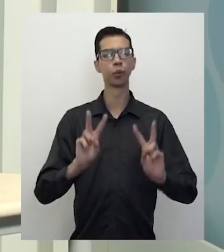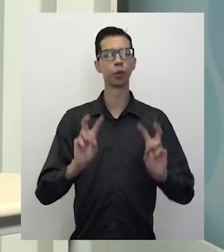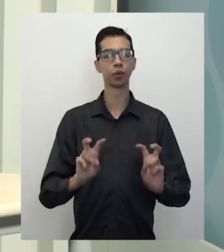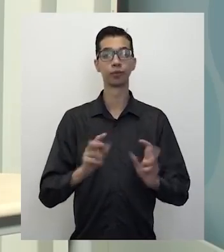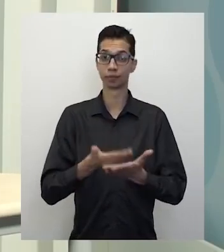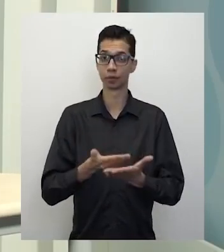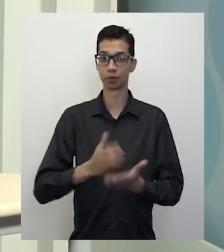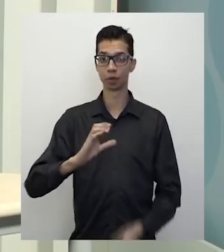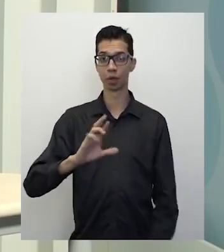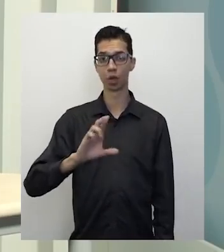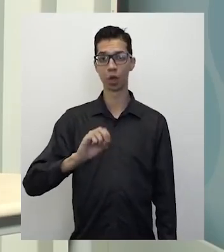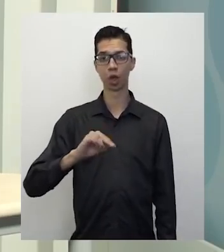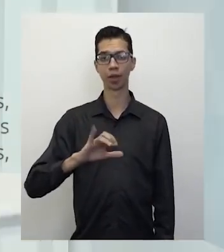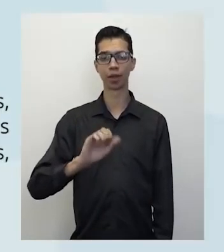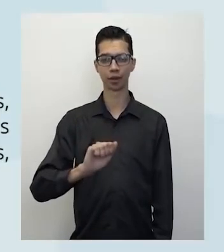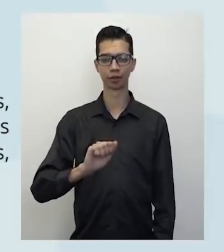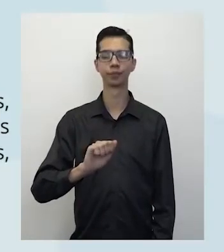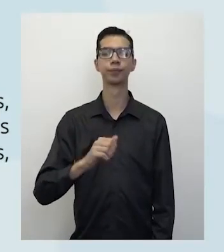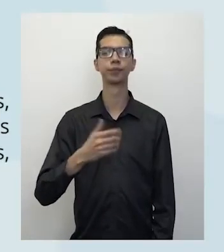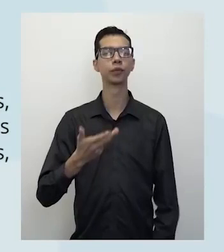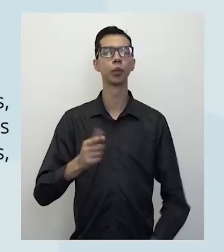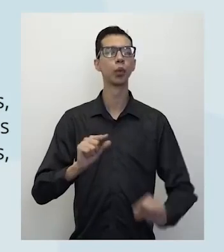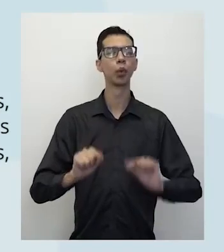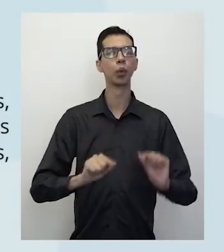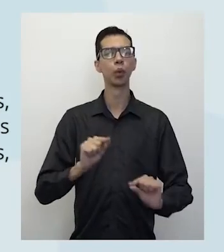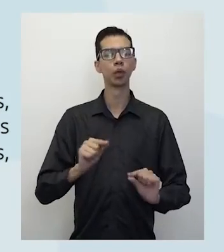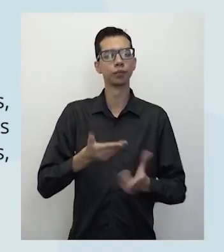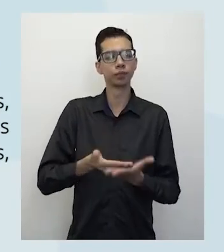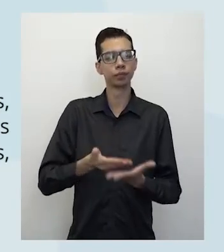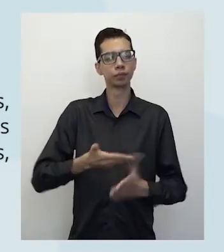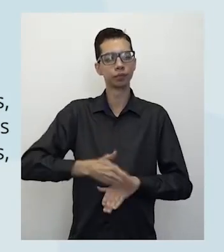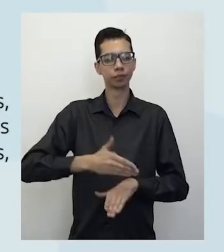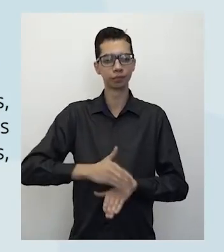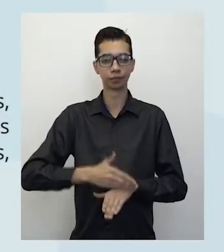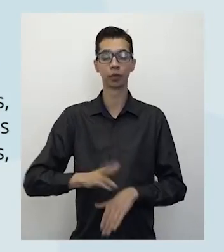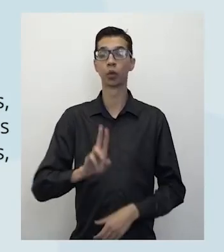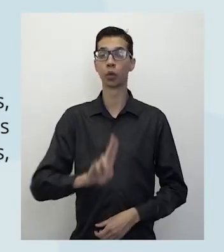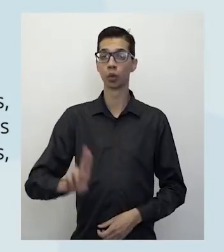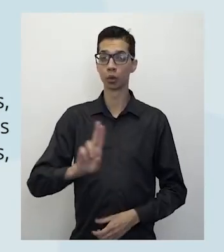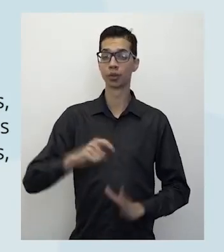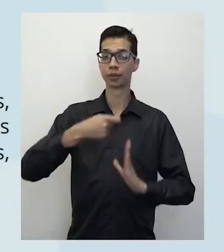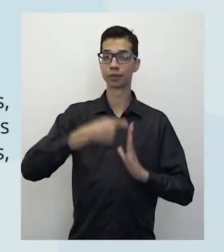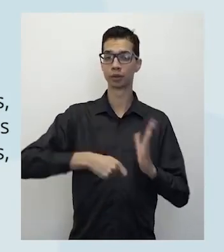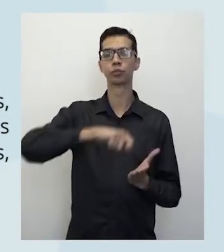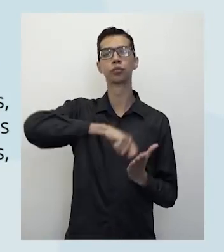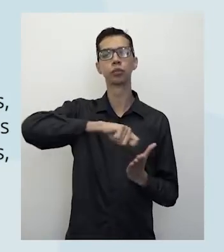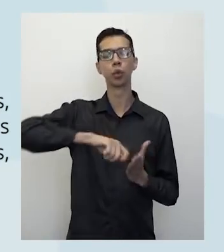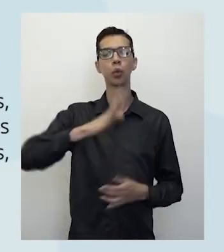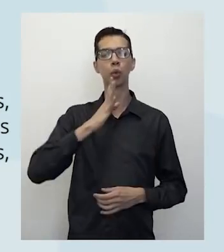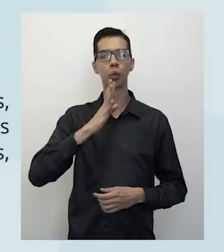crônica e a habilidade é utilizar, ao produzir textos em diferentes gêneros, conhecimentos